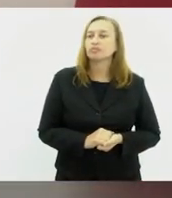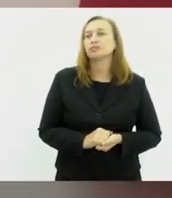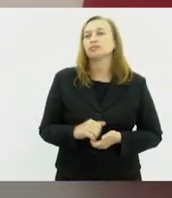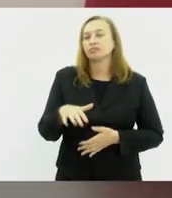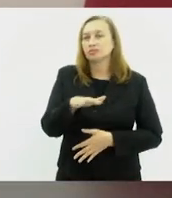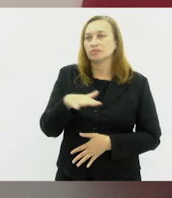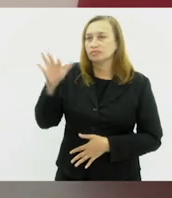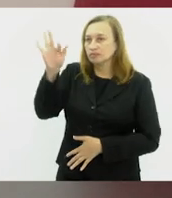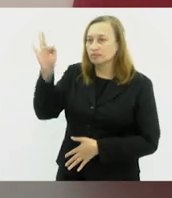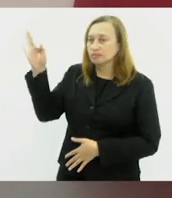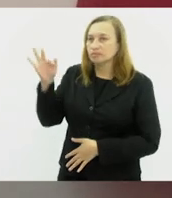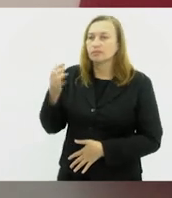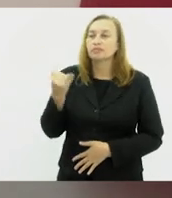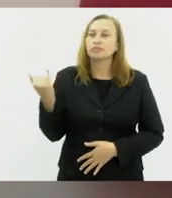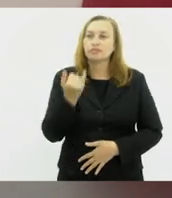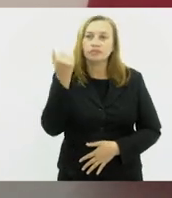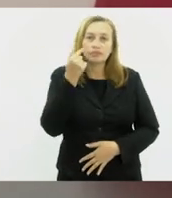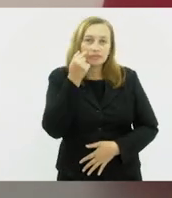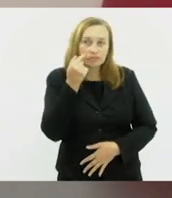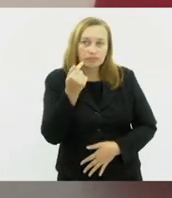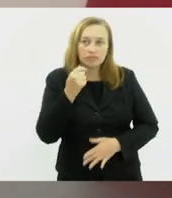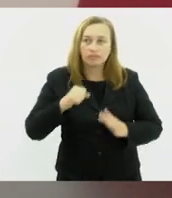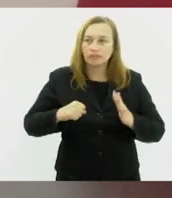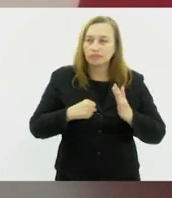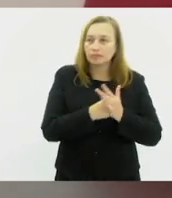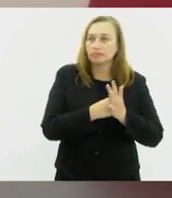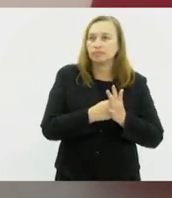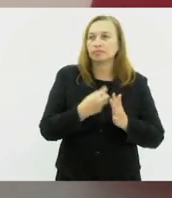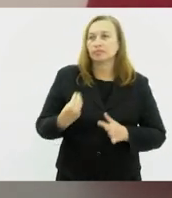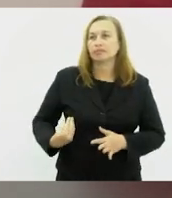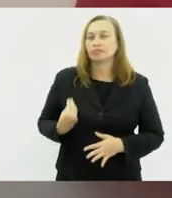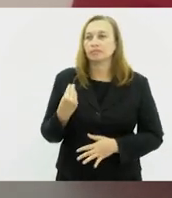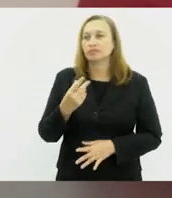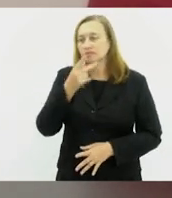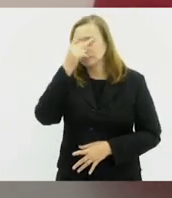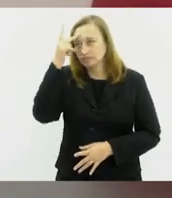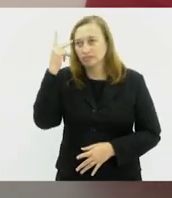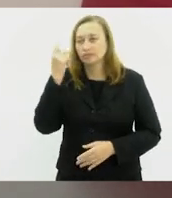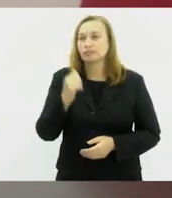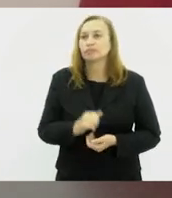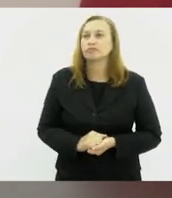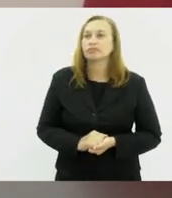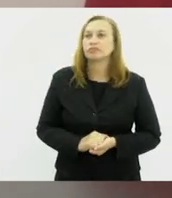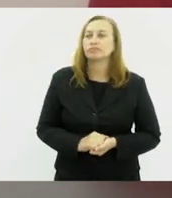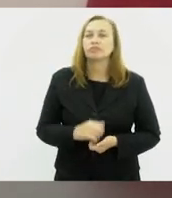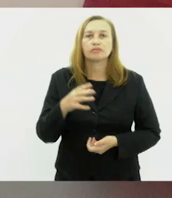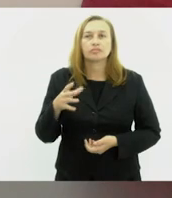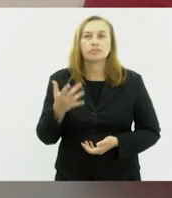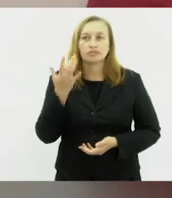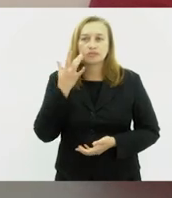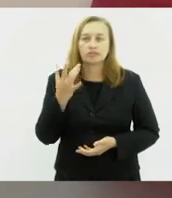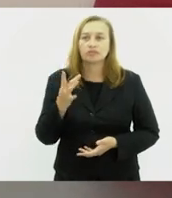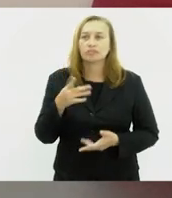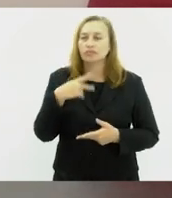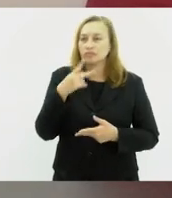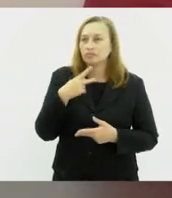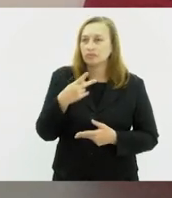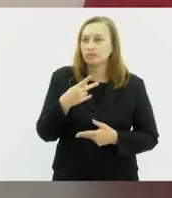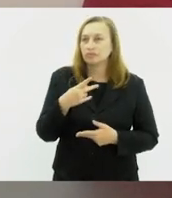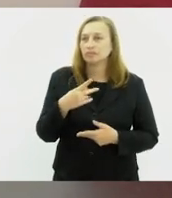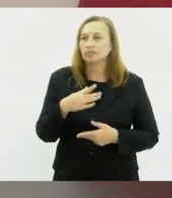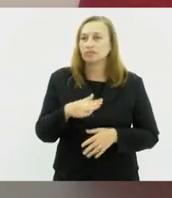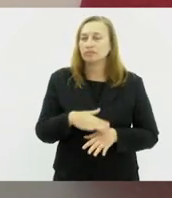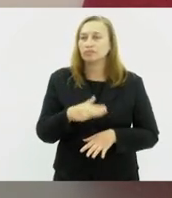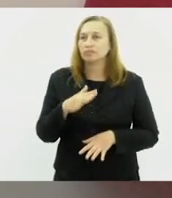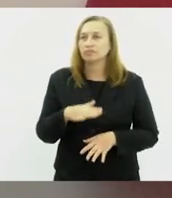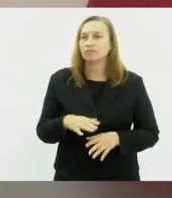é muito importante que a gente olhe pro Impacto disso na vida das pessoas né Eh e acho que eu vou centrar muito a minha fala nesse